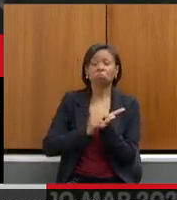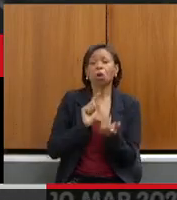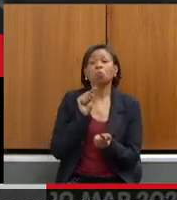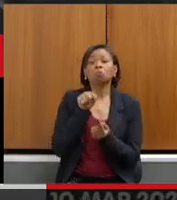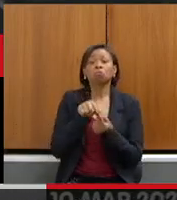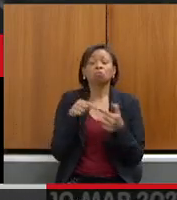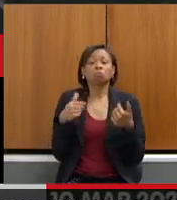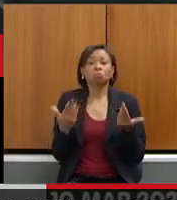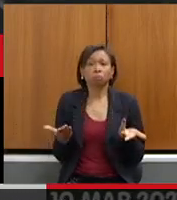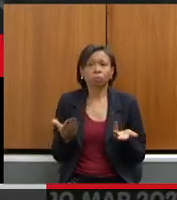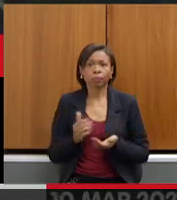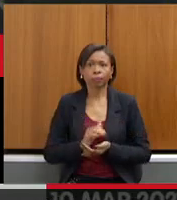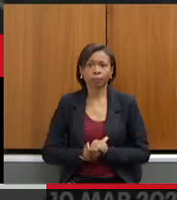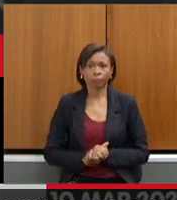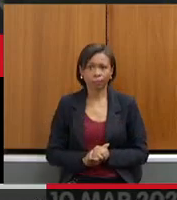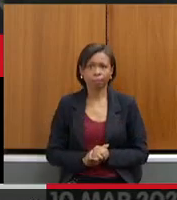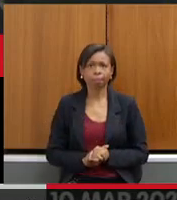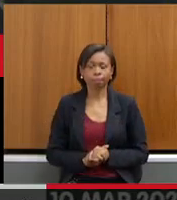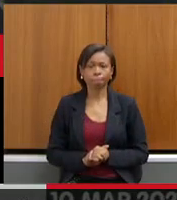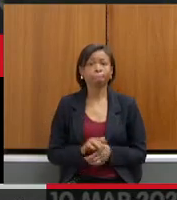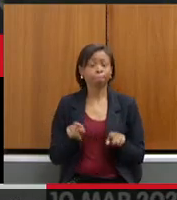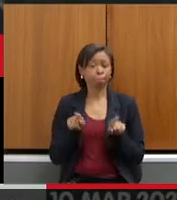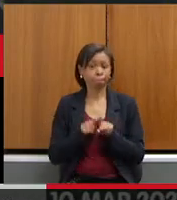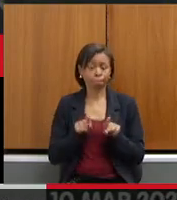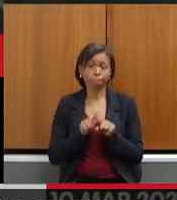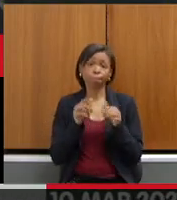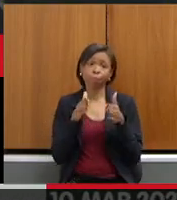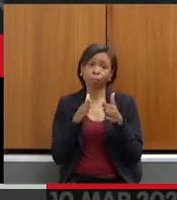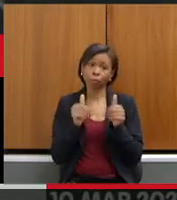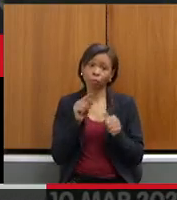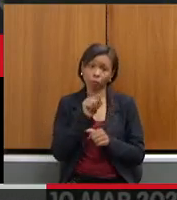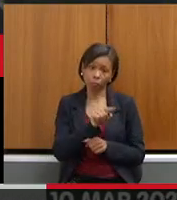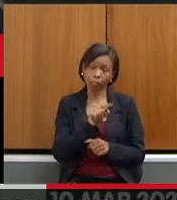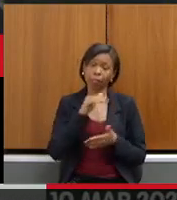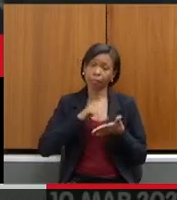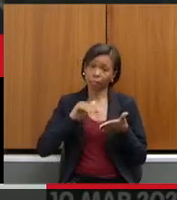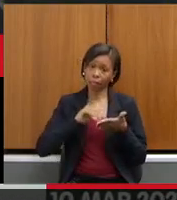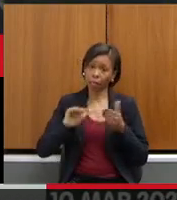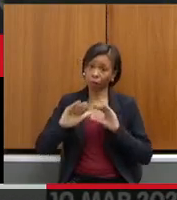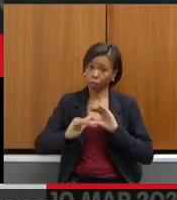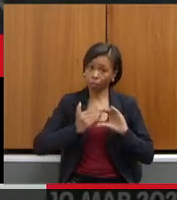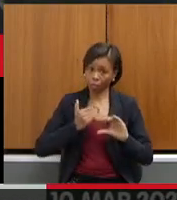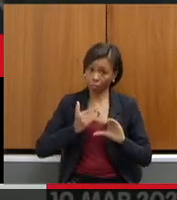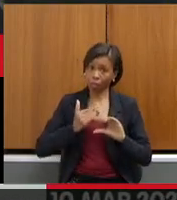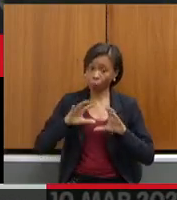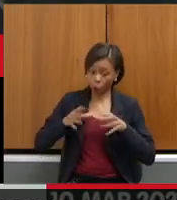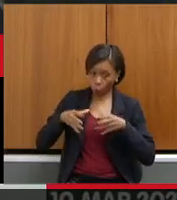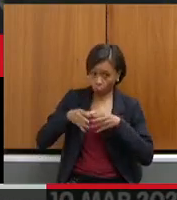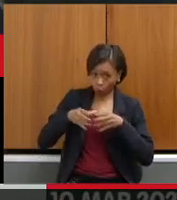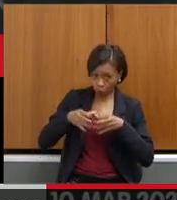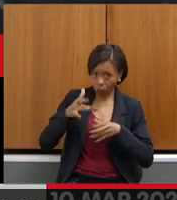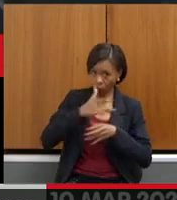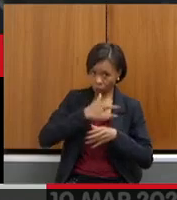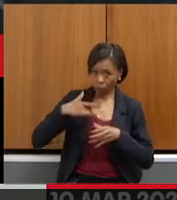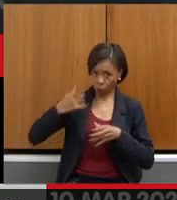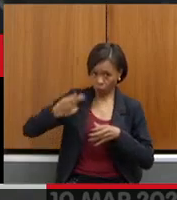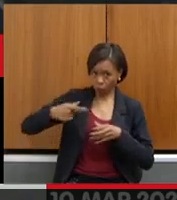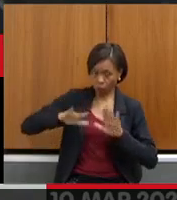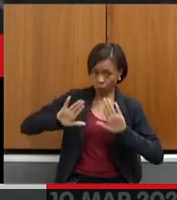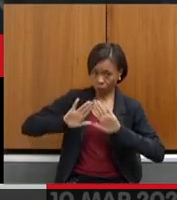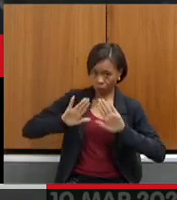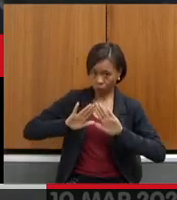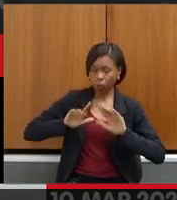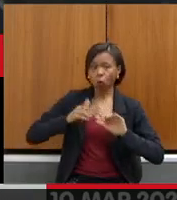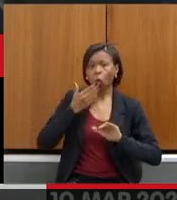também Gostaríamos pedir secretar se eu pudesse Enviar a casa a comissão de saúde é a relação